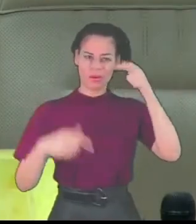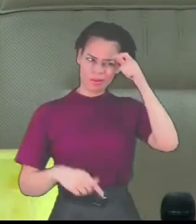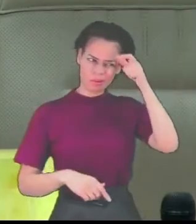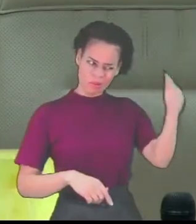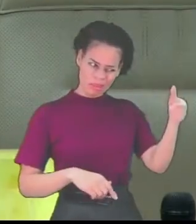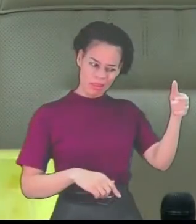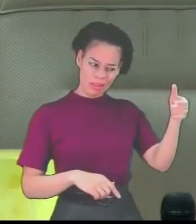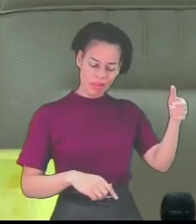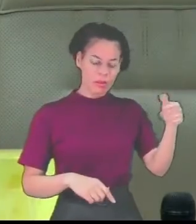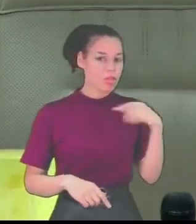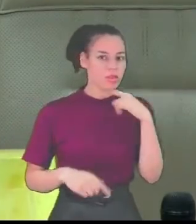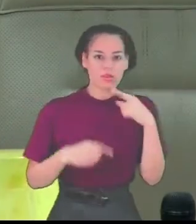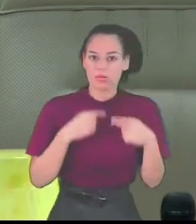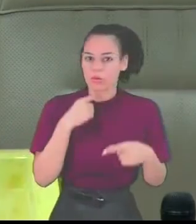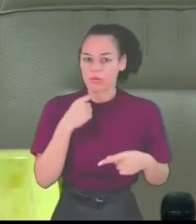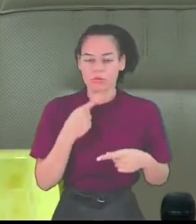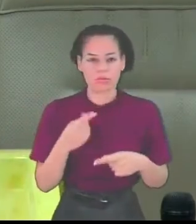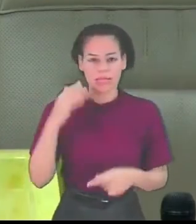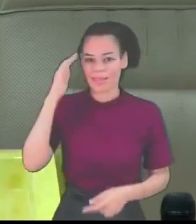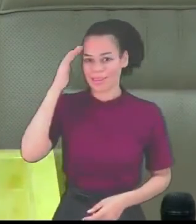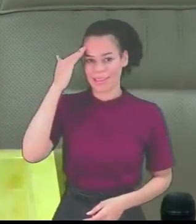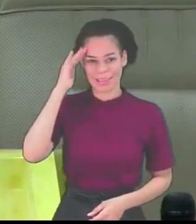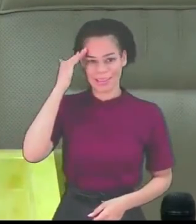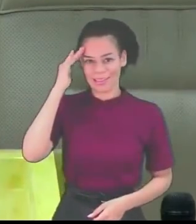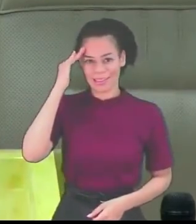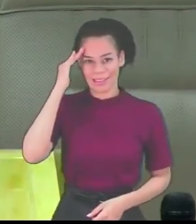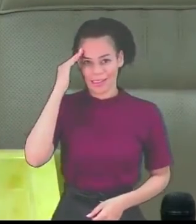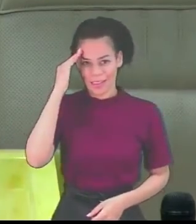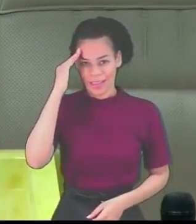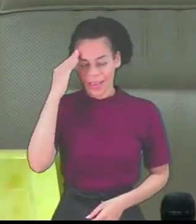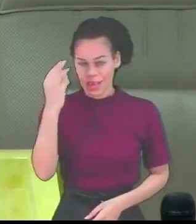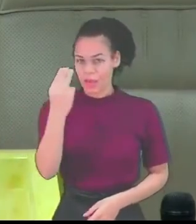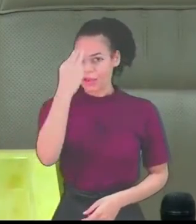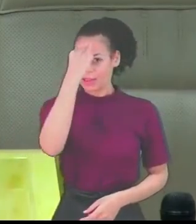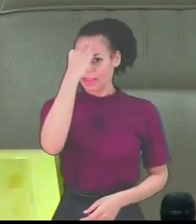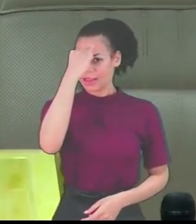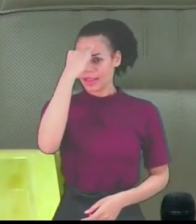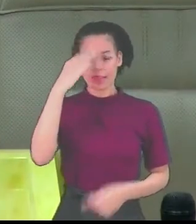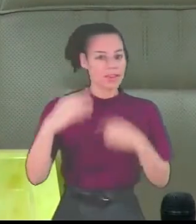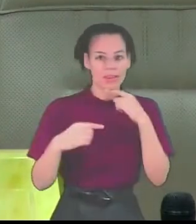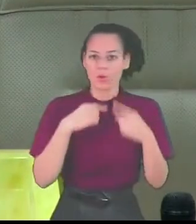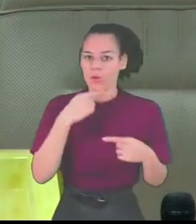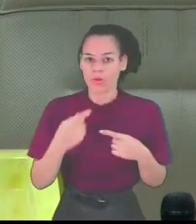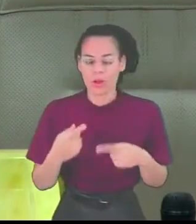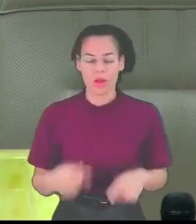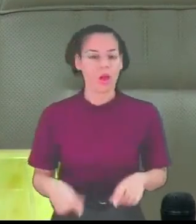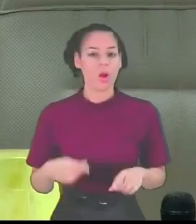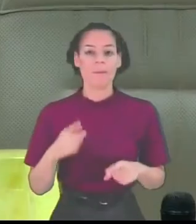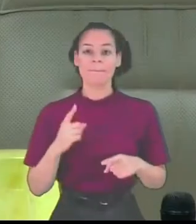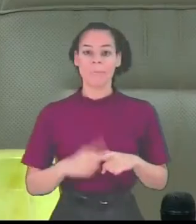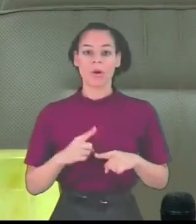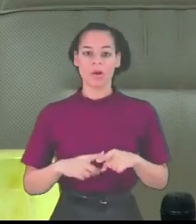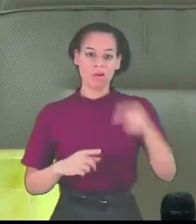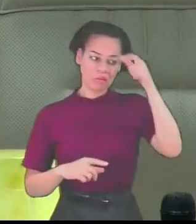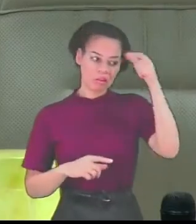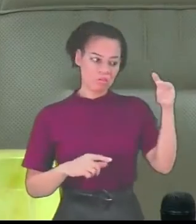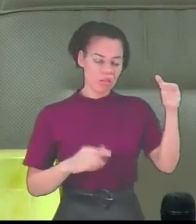pode entender o que está no meu pensamento não pode porque ele não é onisciente